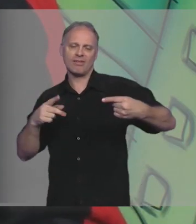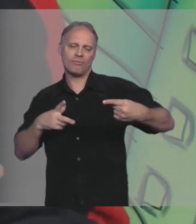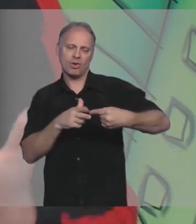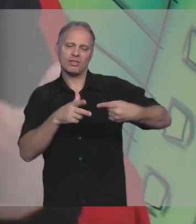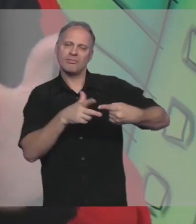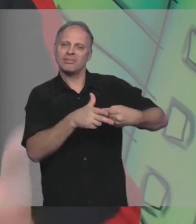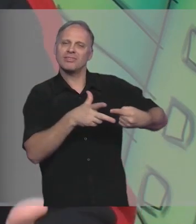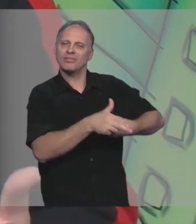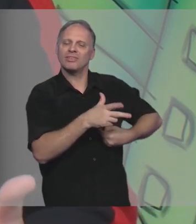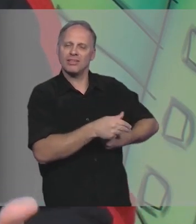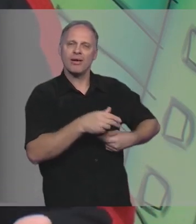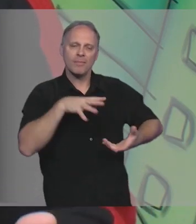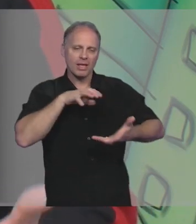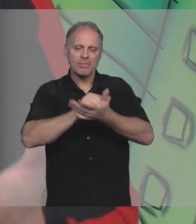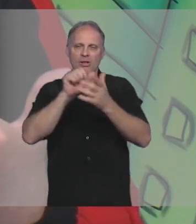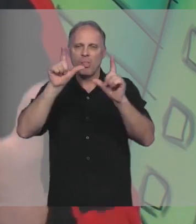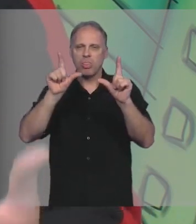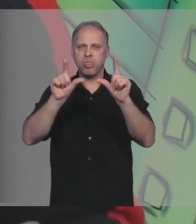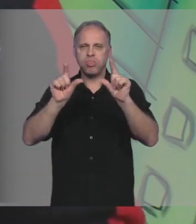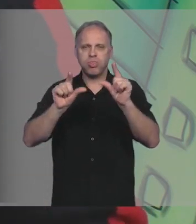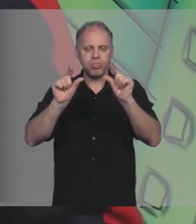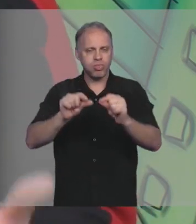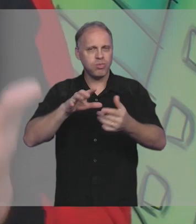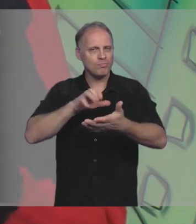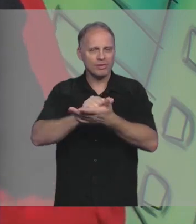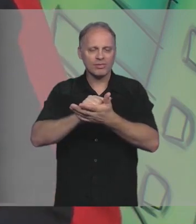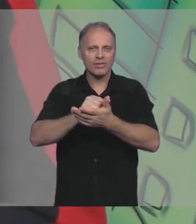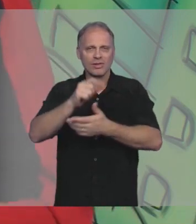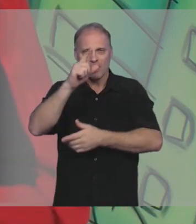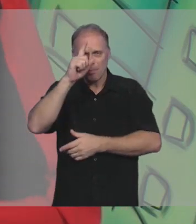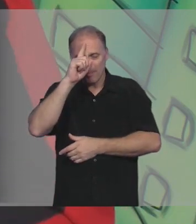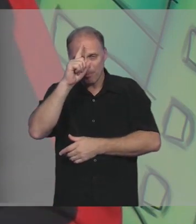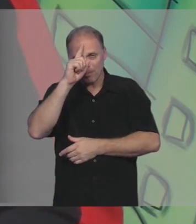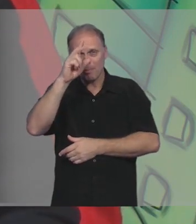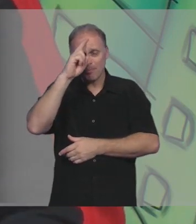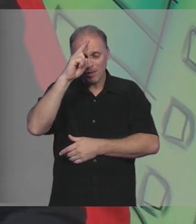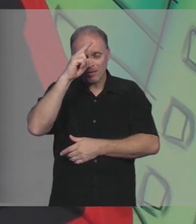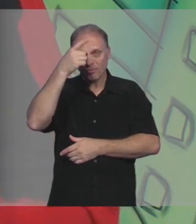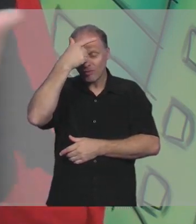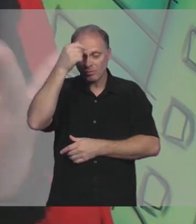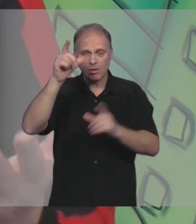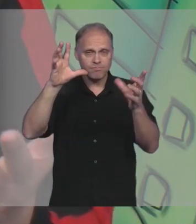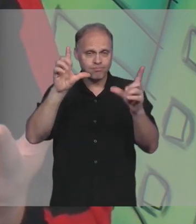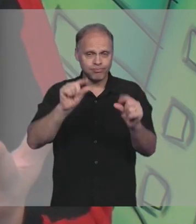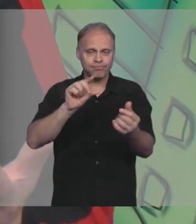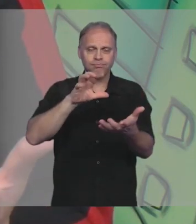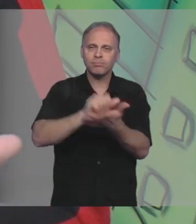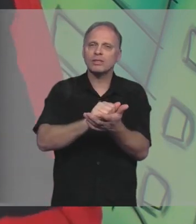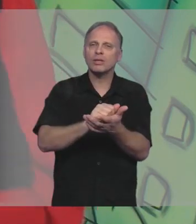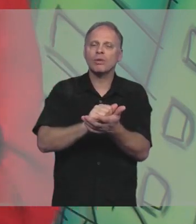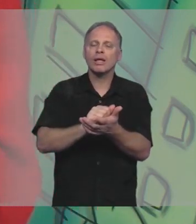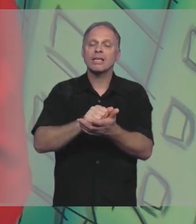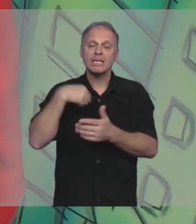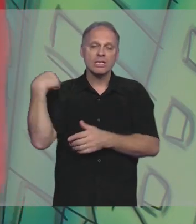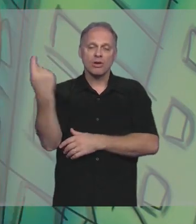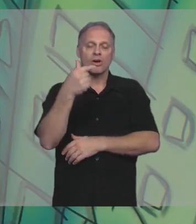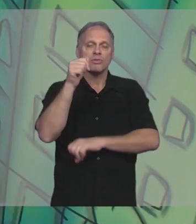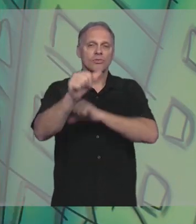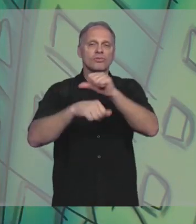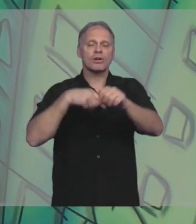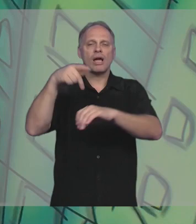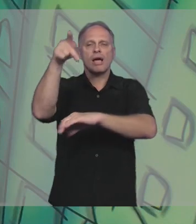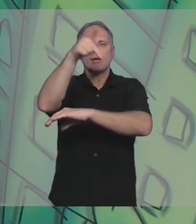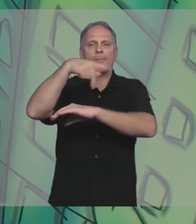retração. Tanto que as matrículas estão diminuindo na educação básica, no ensino médio e no ensino superior. E seremos um país com menos